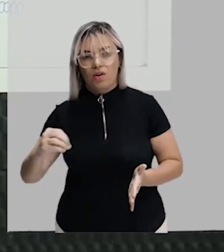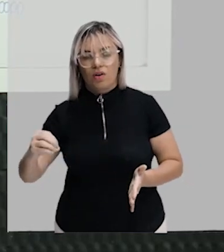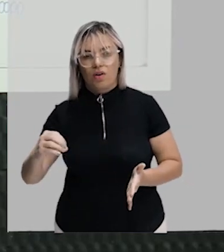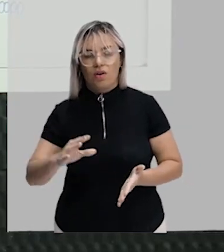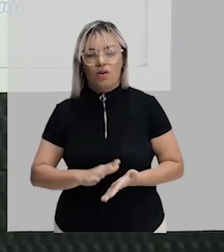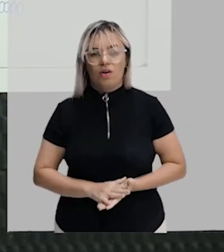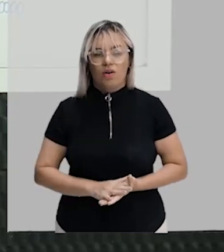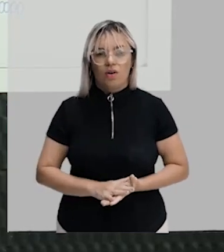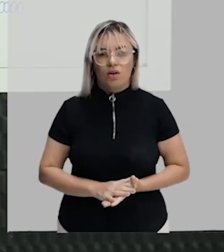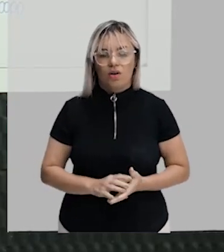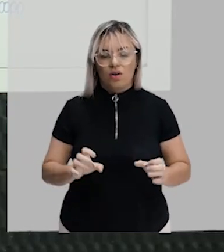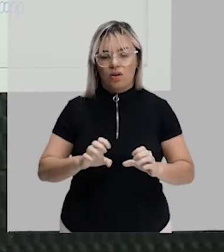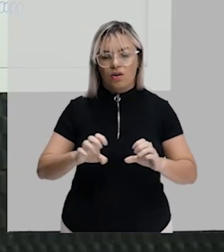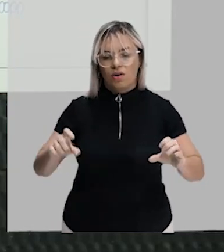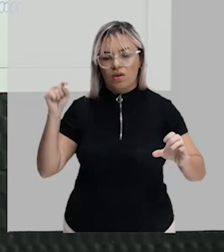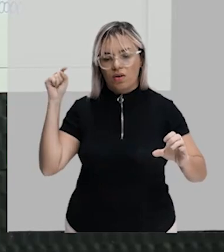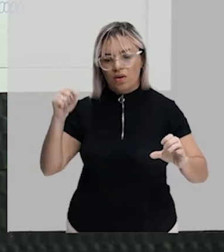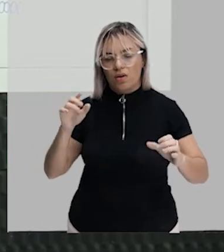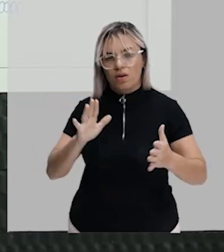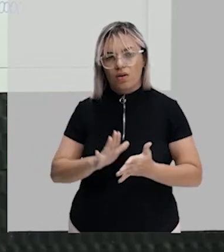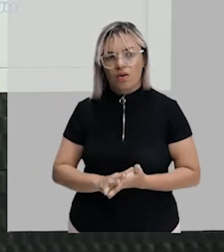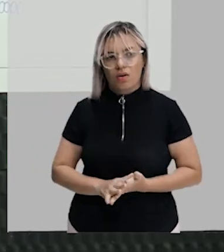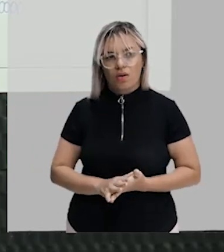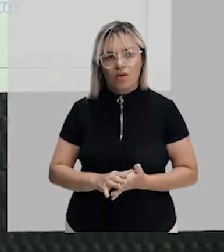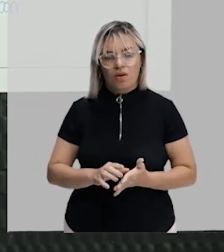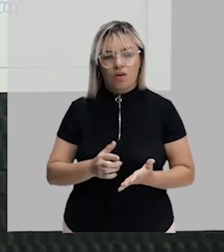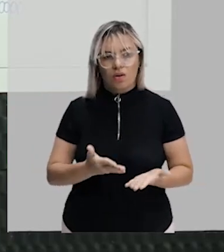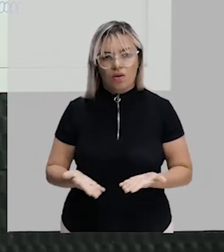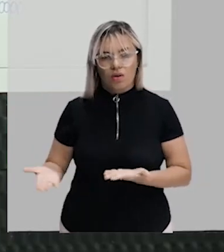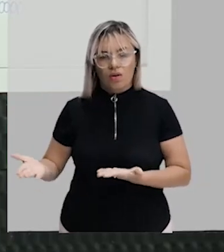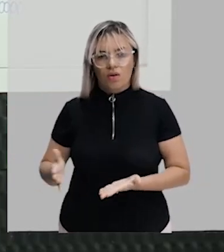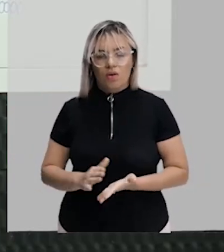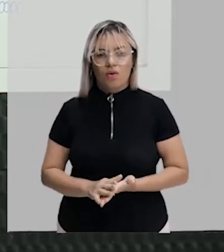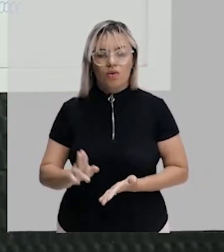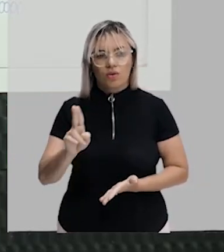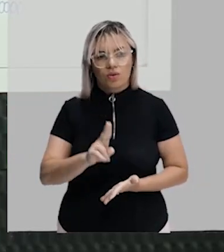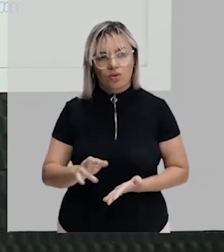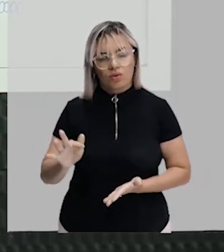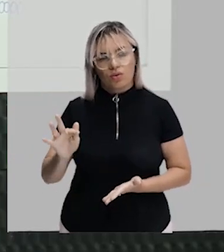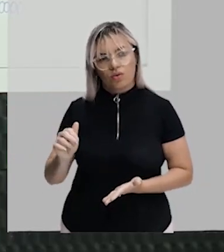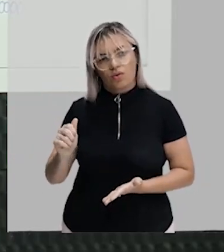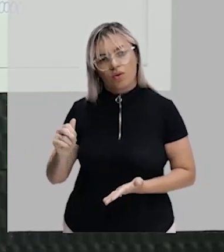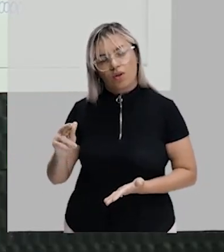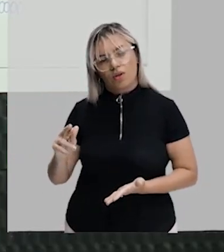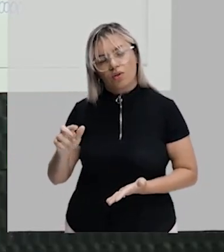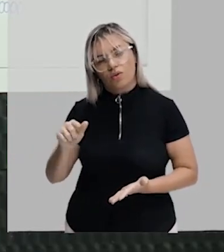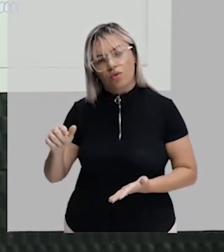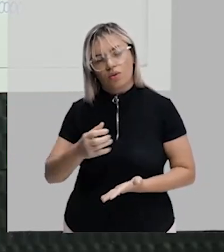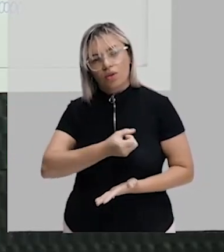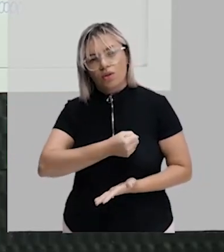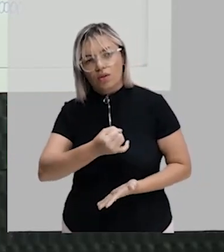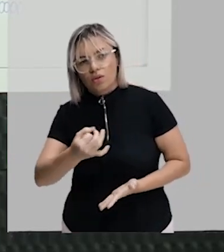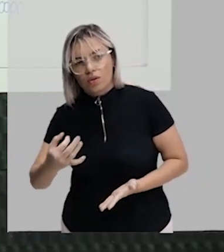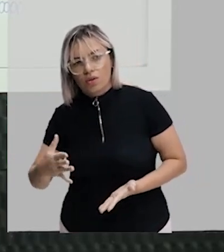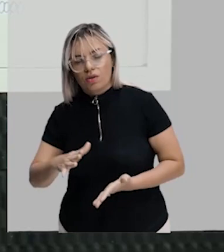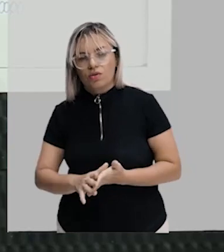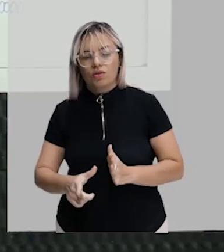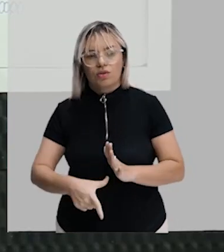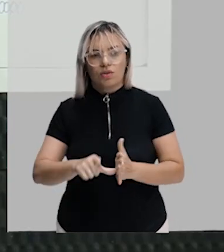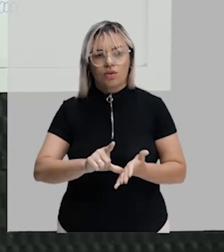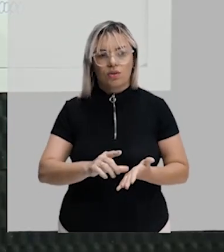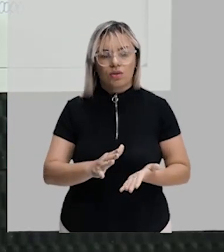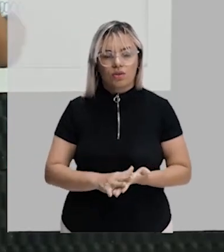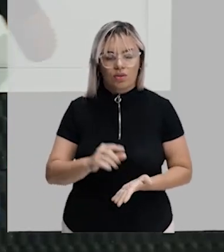pode também equacionar essa situação usando os fatores de atualização, sem problema. Tá? Quer dizer,